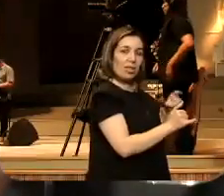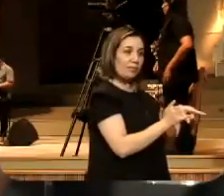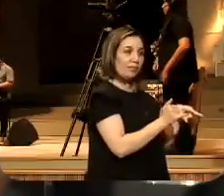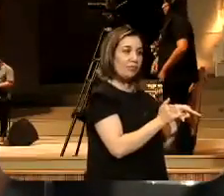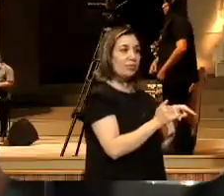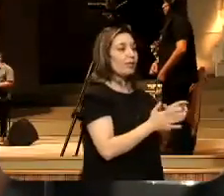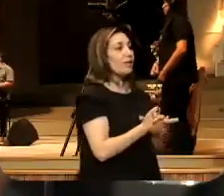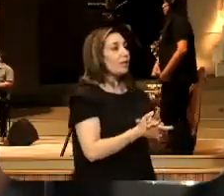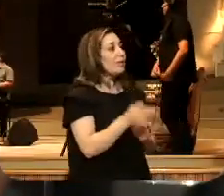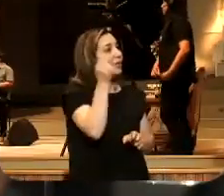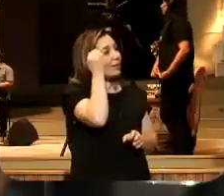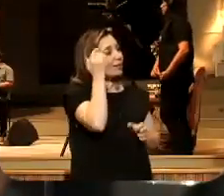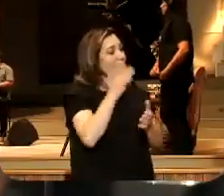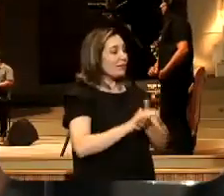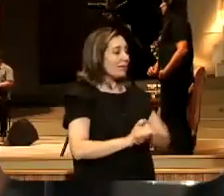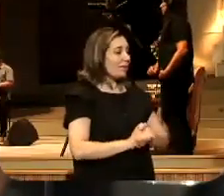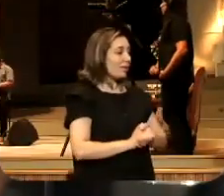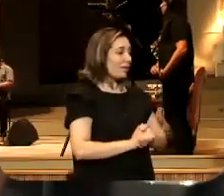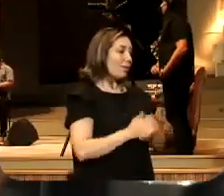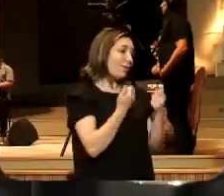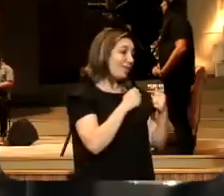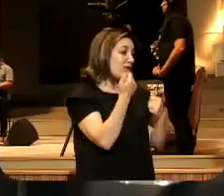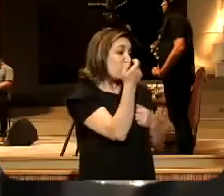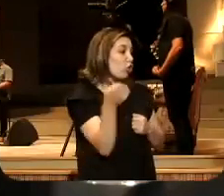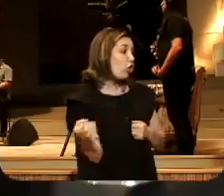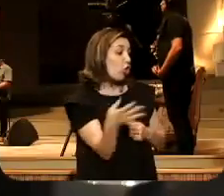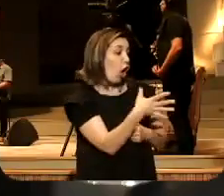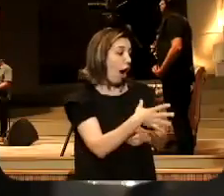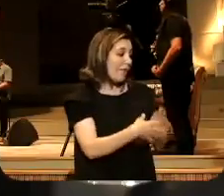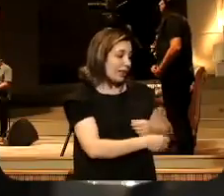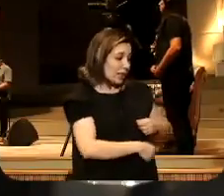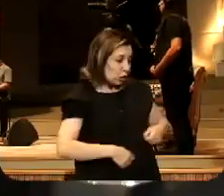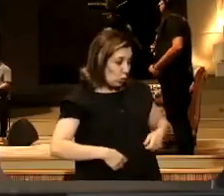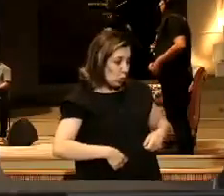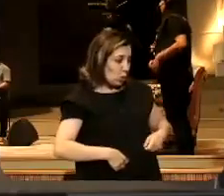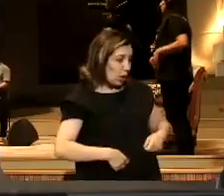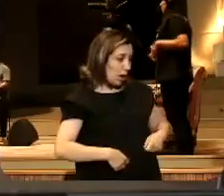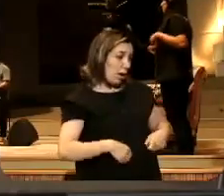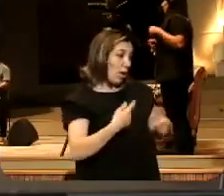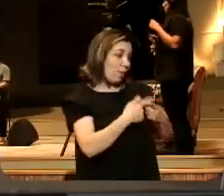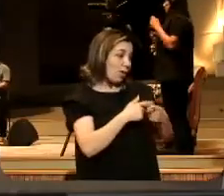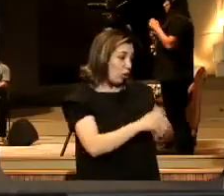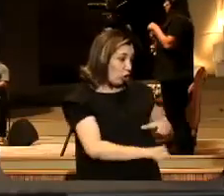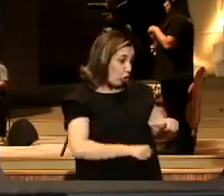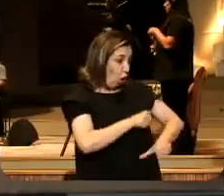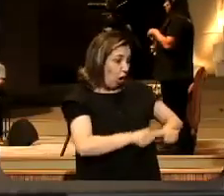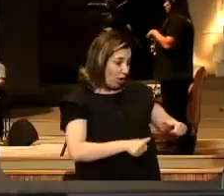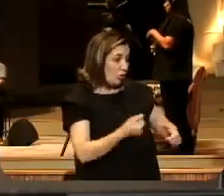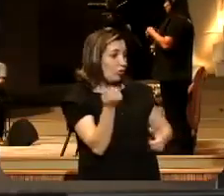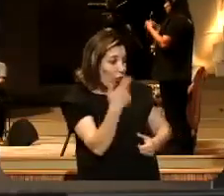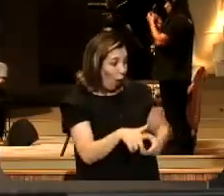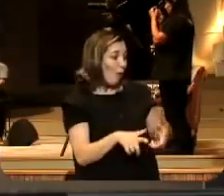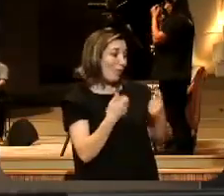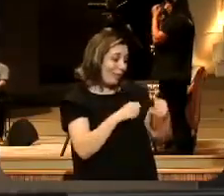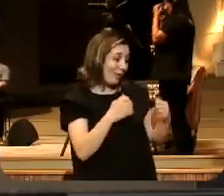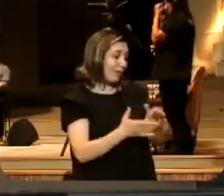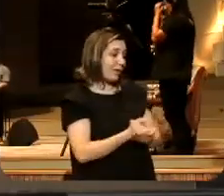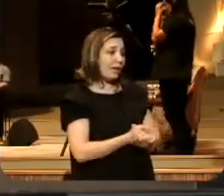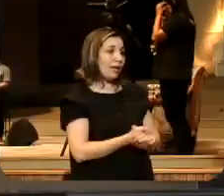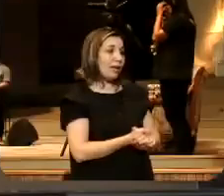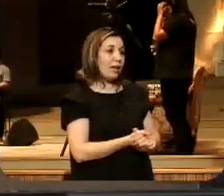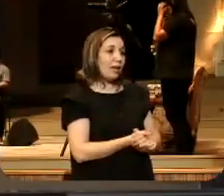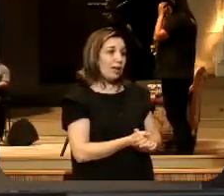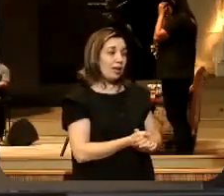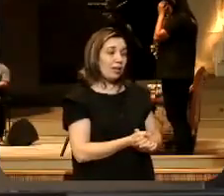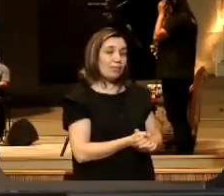centro cirúrgico. E ela lutava em favor da vida. E é este o papel dela. Mas quando ela chegou, eu